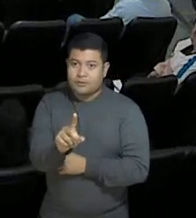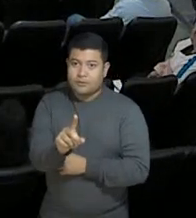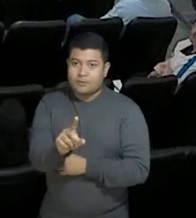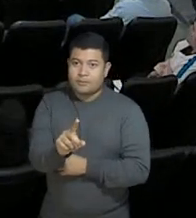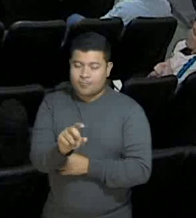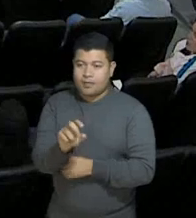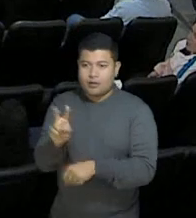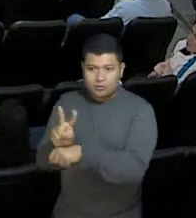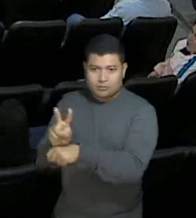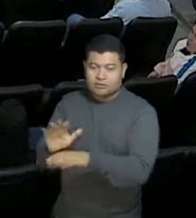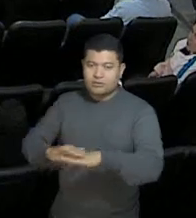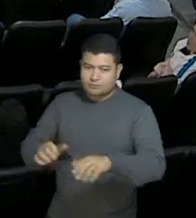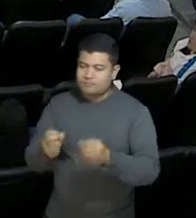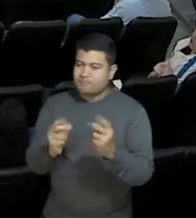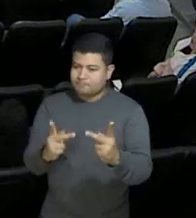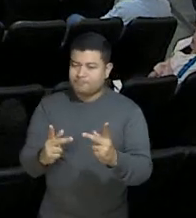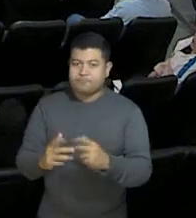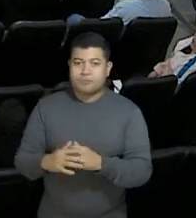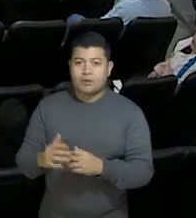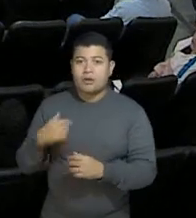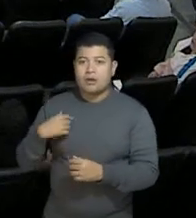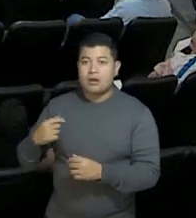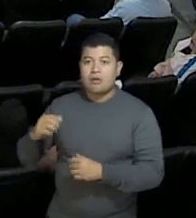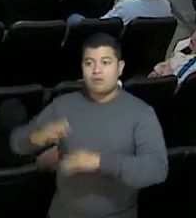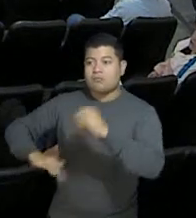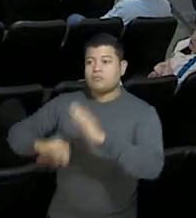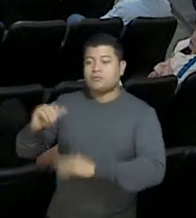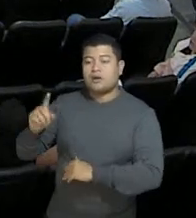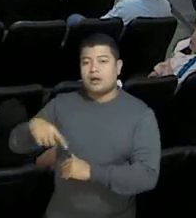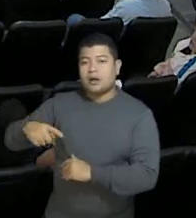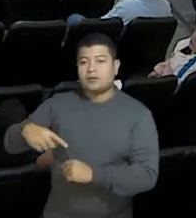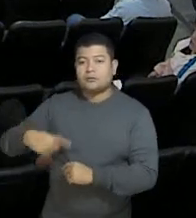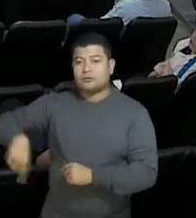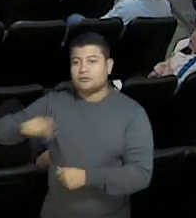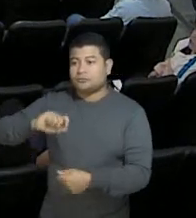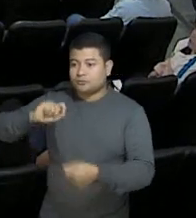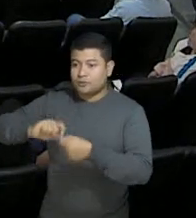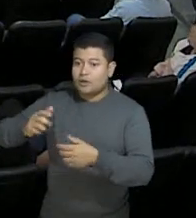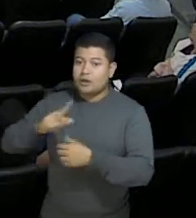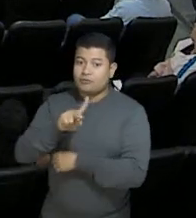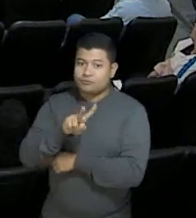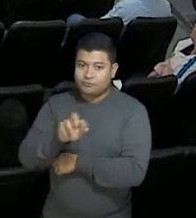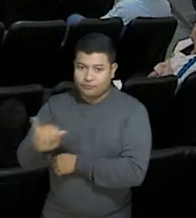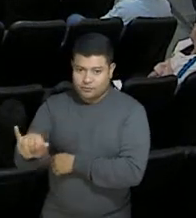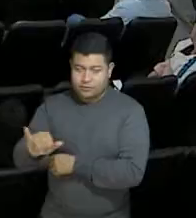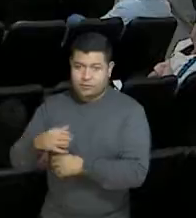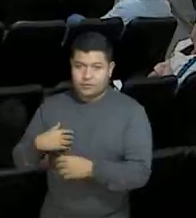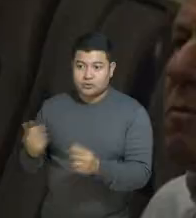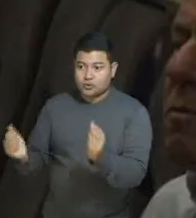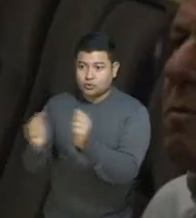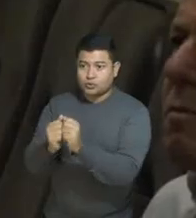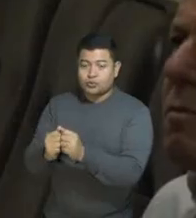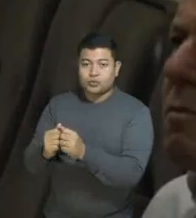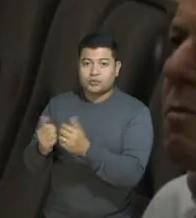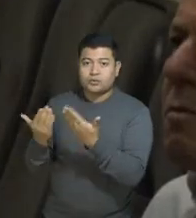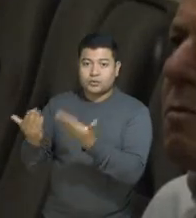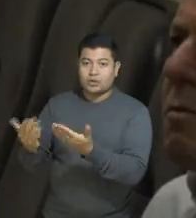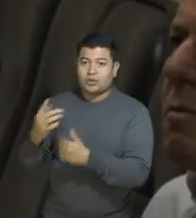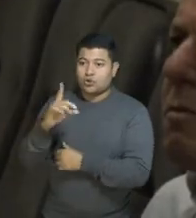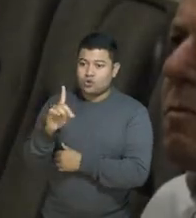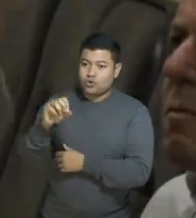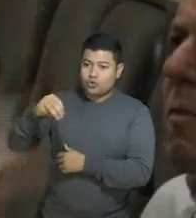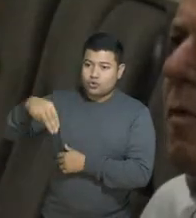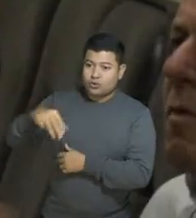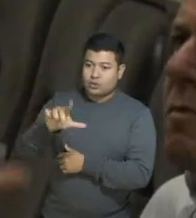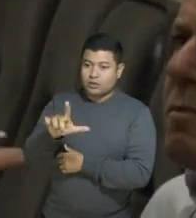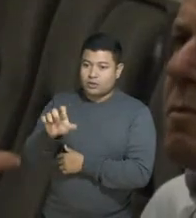beleza. Uma das ações será essa, né? A gente já alinhou, inclusive, com o Instituto Dom Lexia, que é a Nadine, que